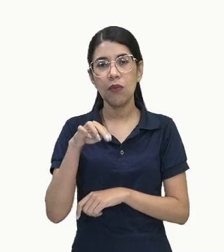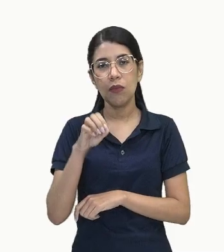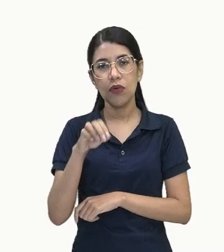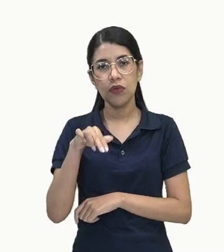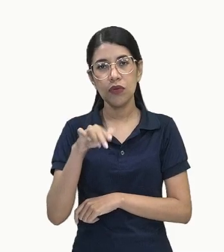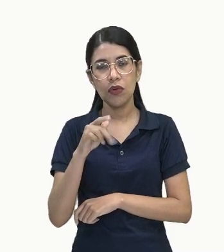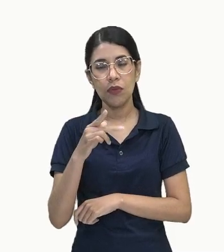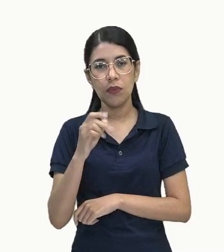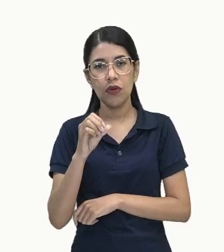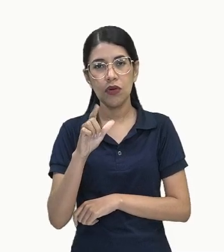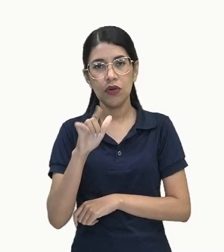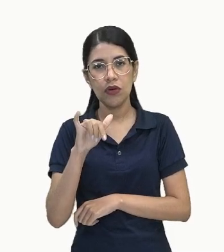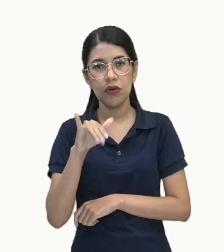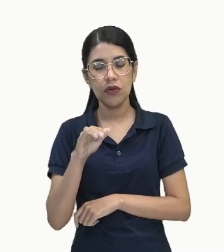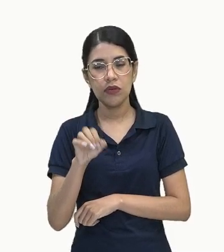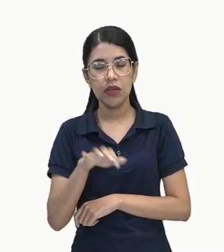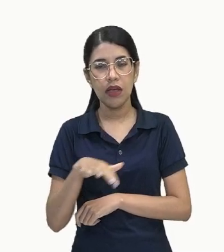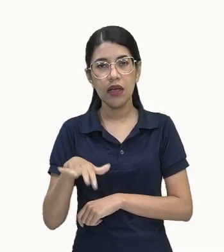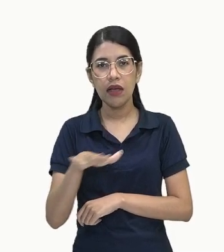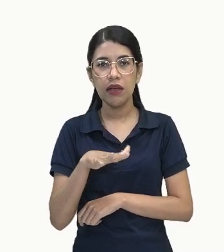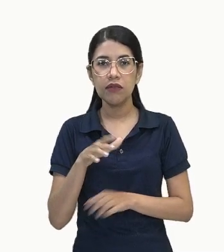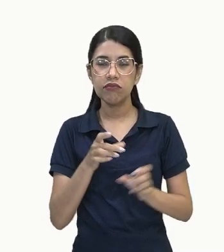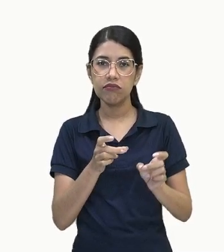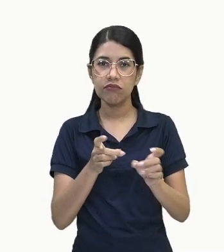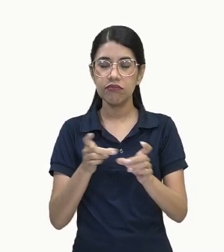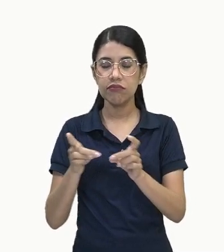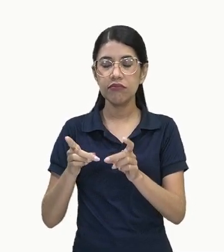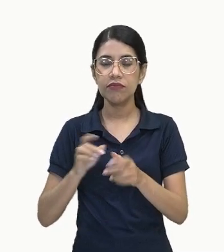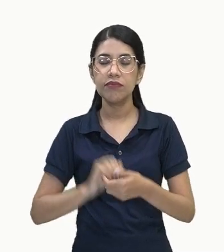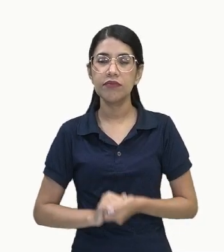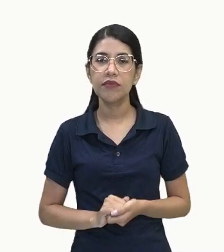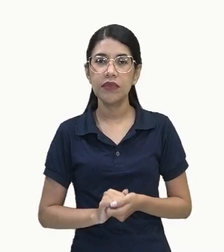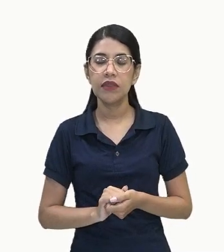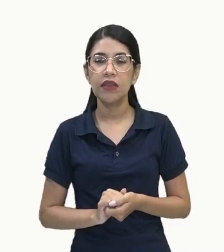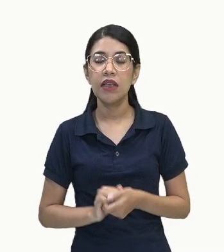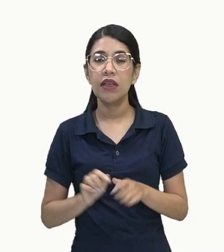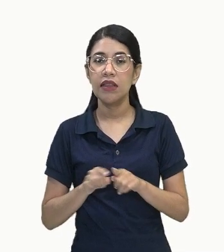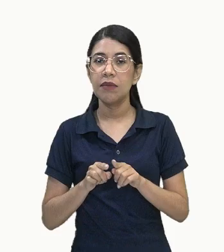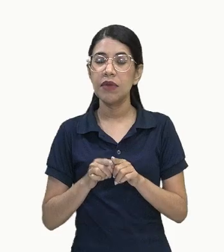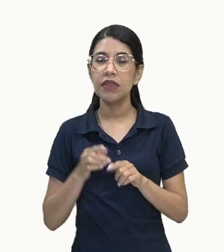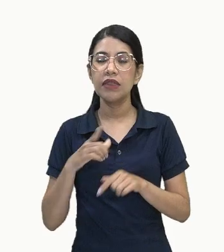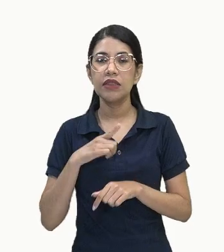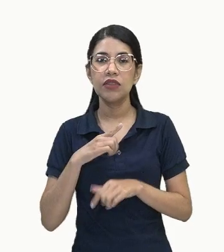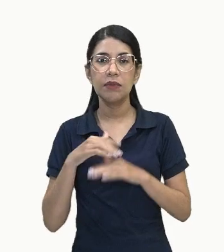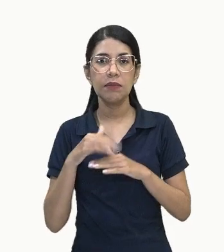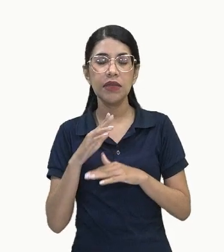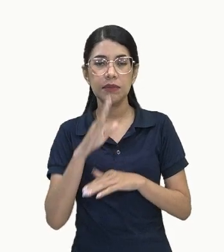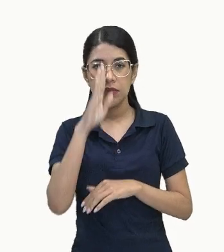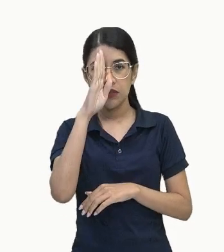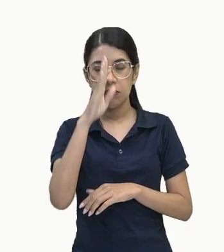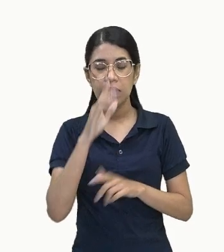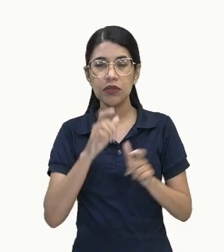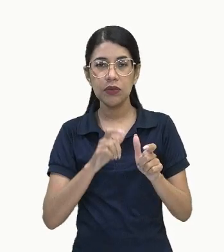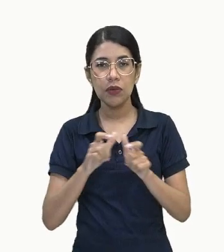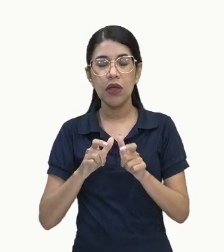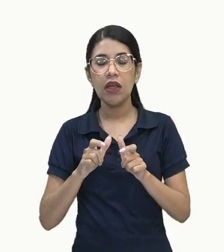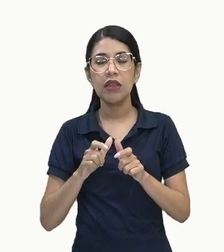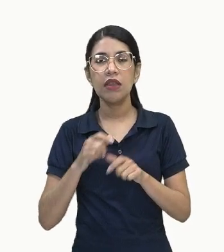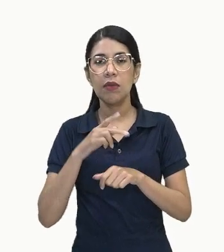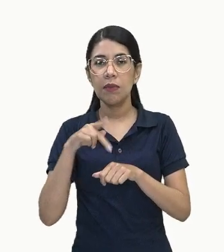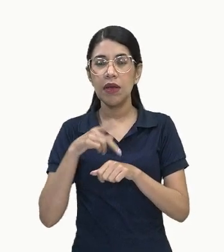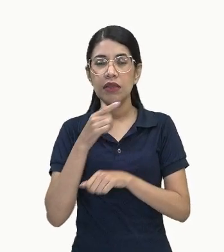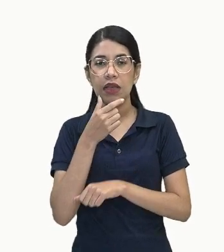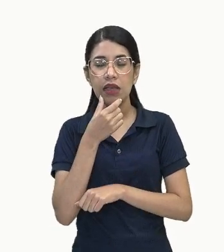determinada área do comércio. Os holdings foram muito presentes ali, principalmente na Inglaterra e